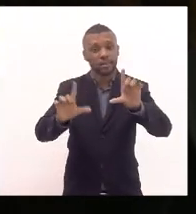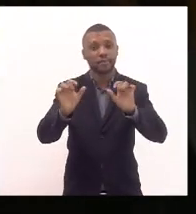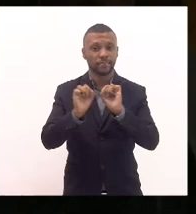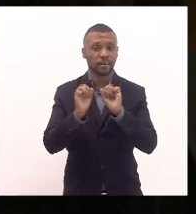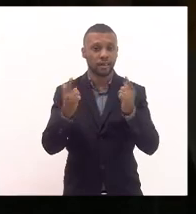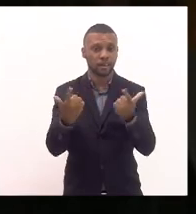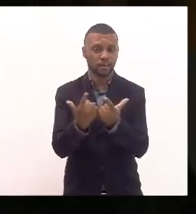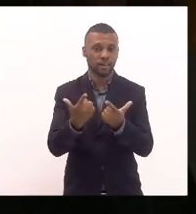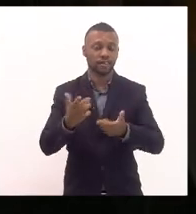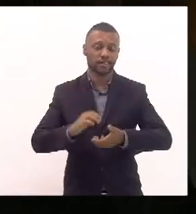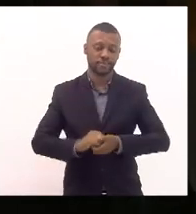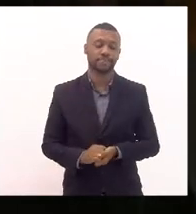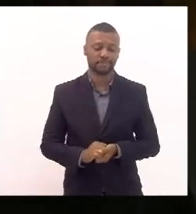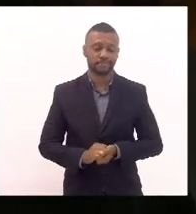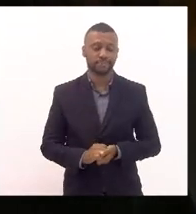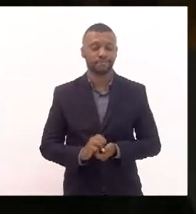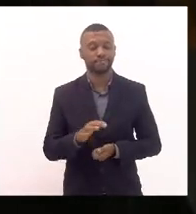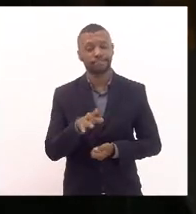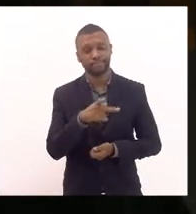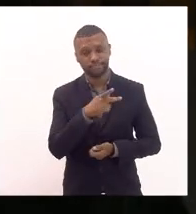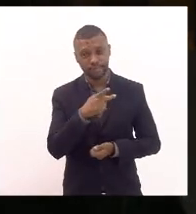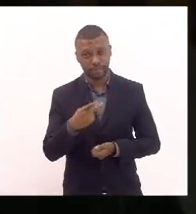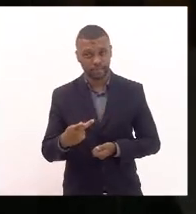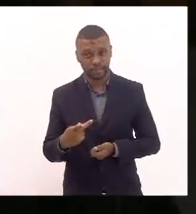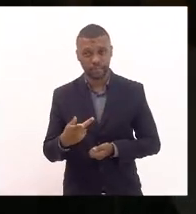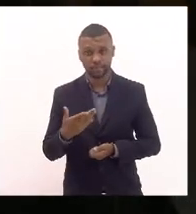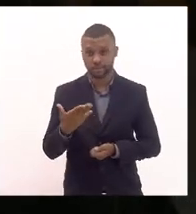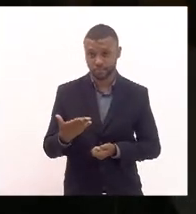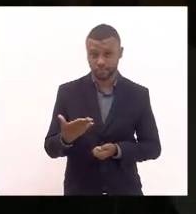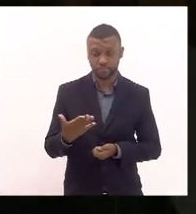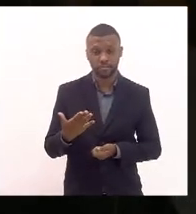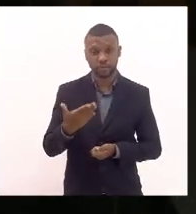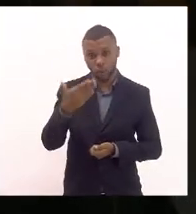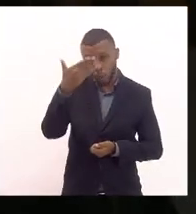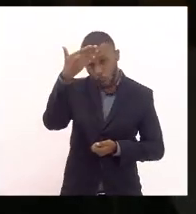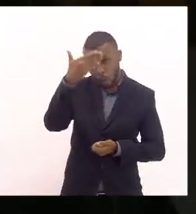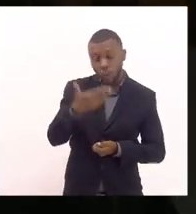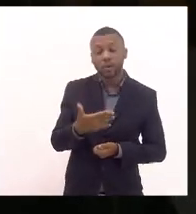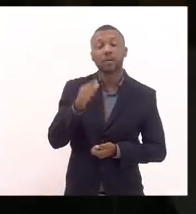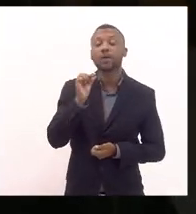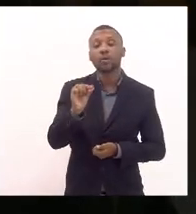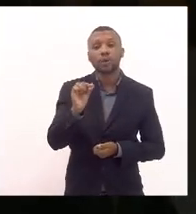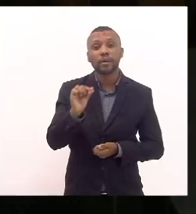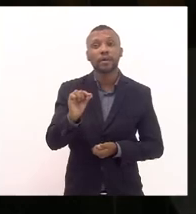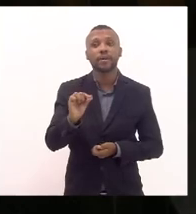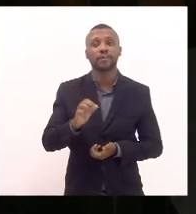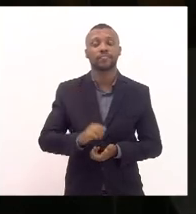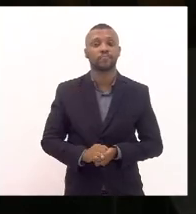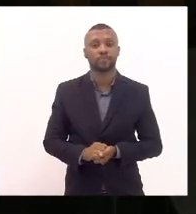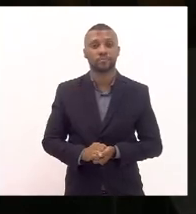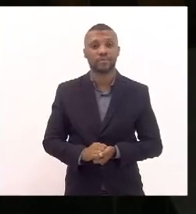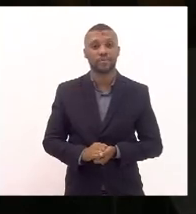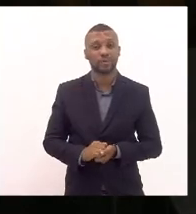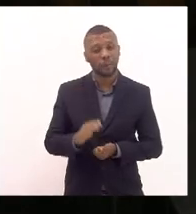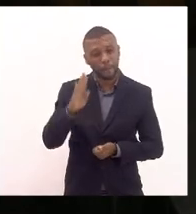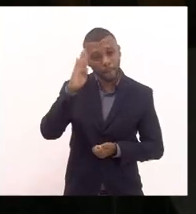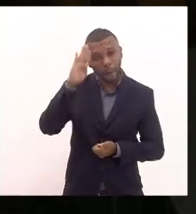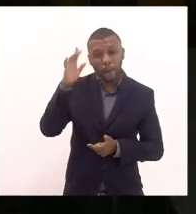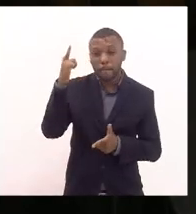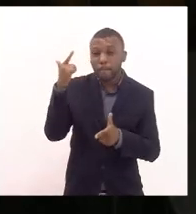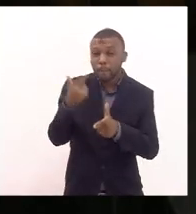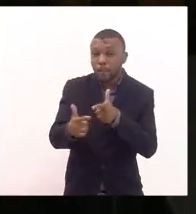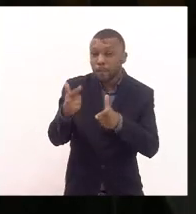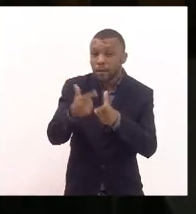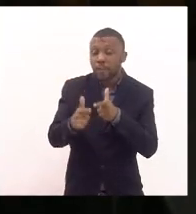alerj Presidente ex que constatei que o maior problema da